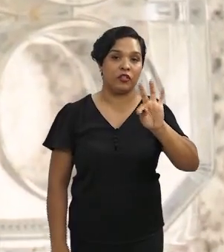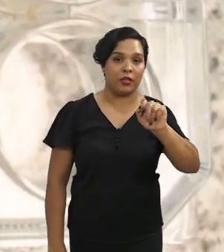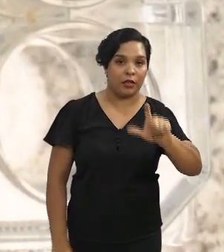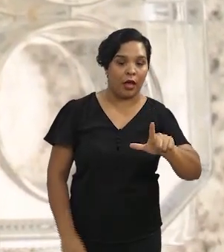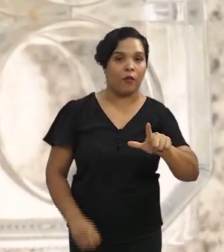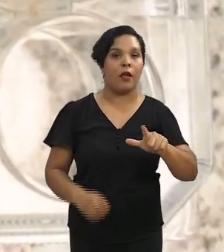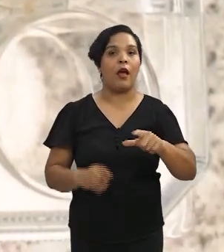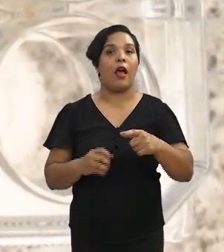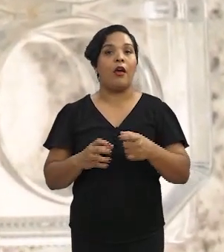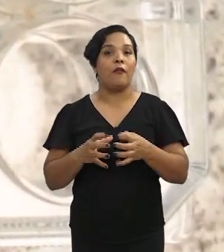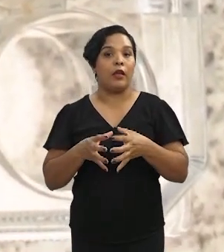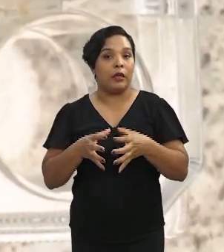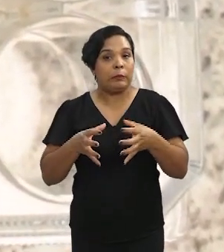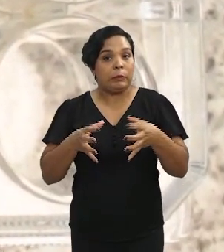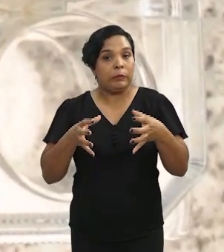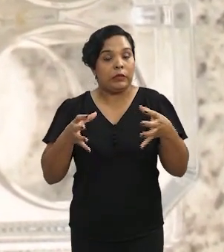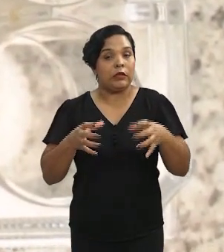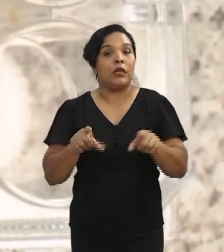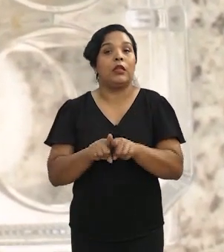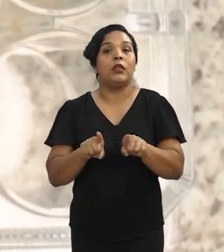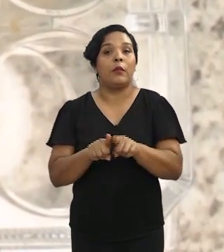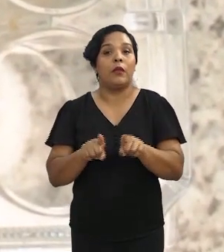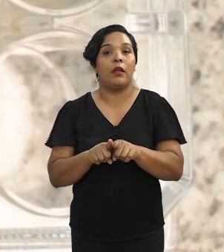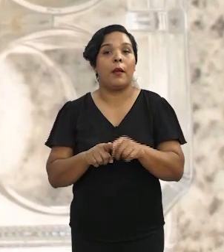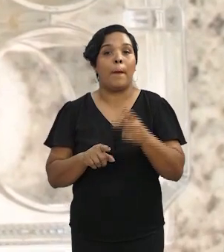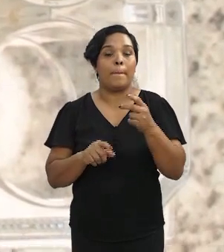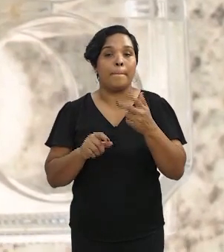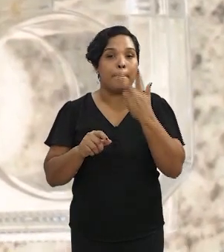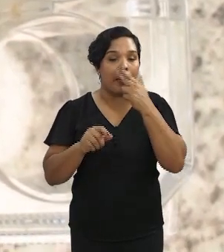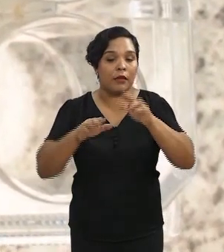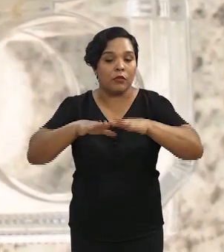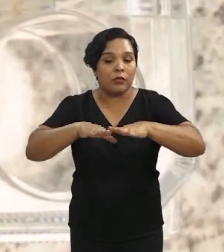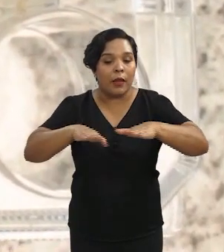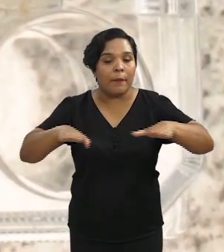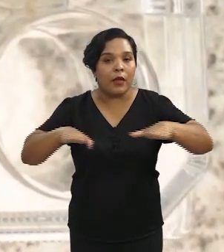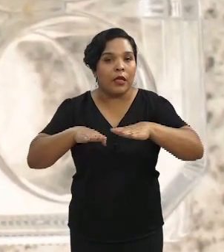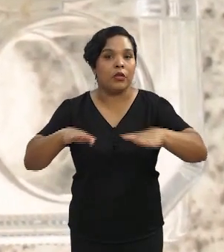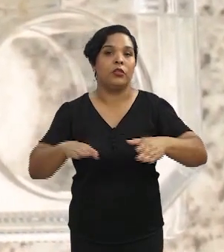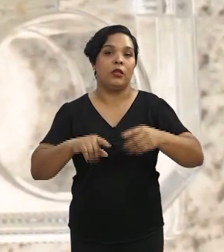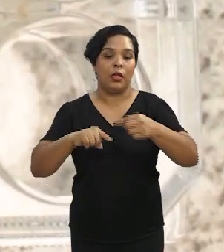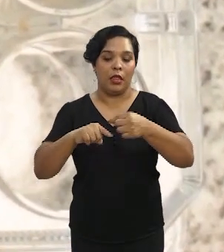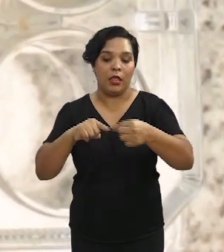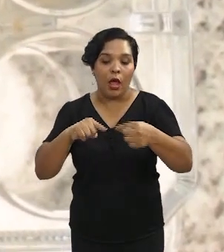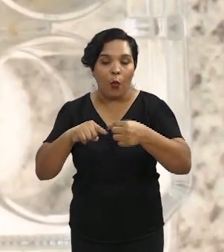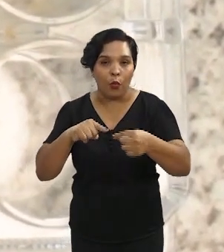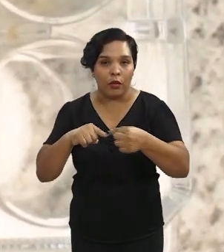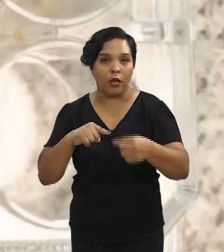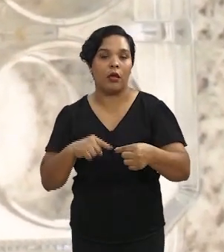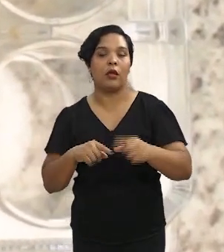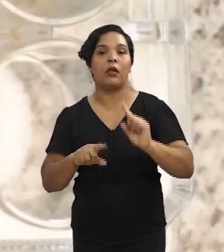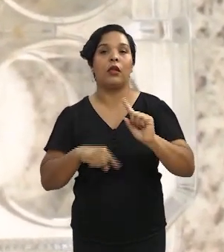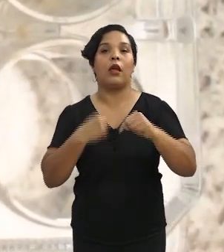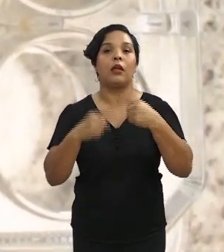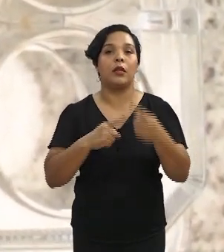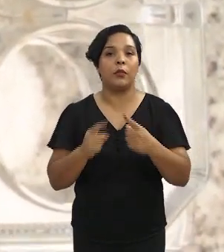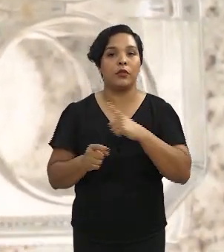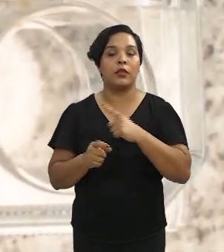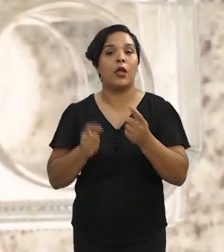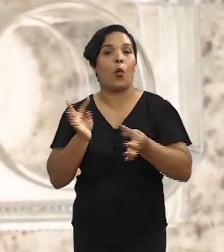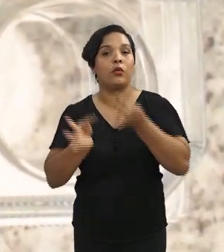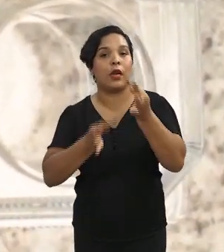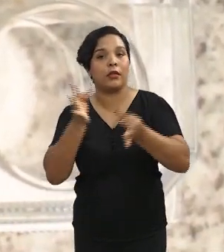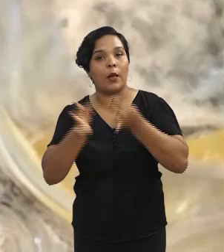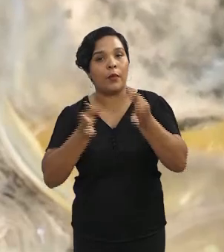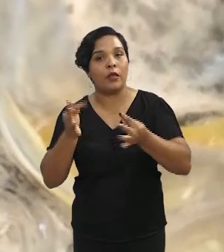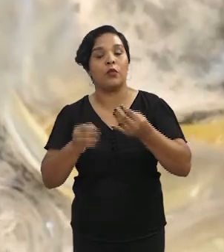Tem bastante crescimento fúngico, inclusive forma até uma espécie de tapetinho por cima dessas unhas. E a partir desses postos daqui em diante, já vai vir